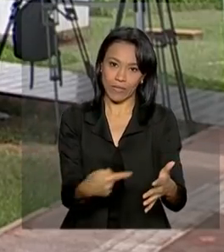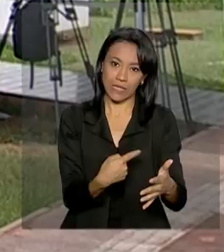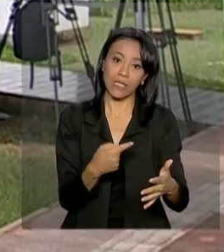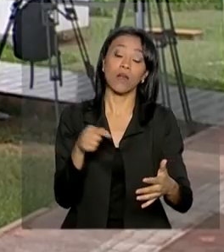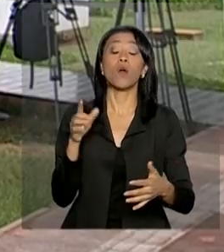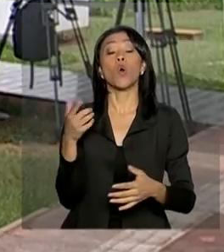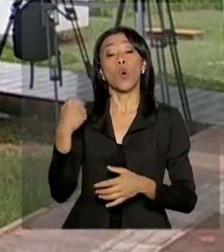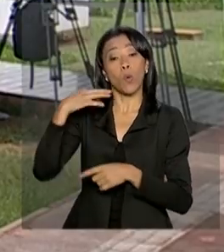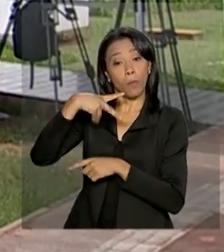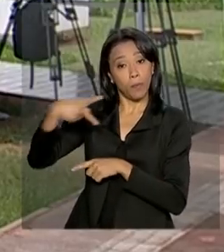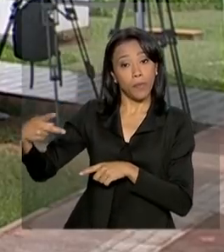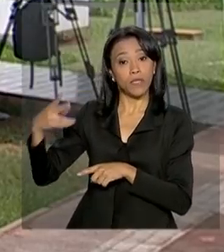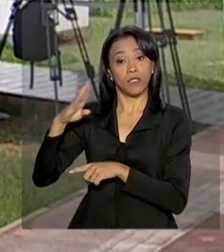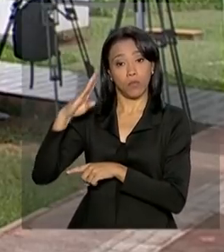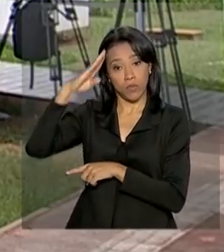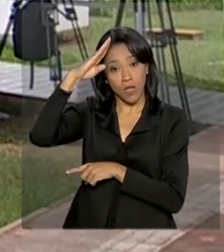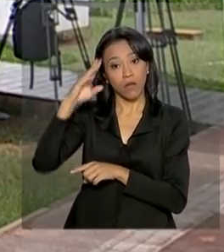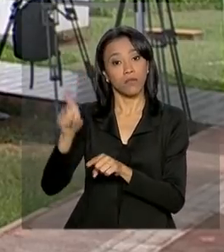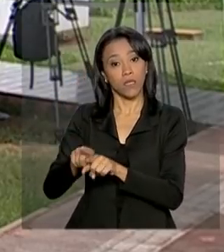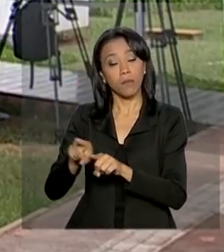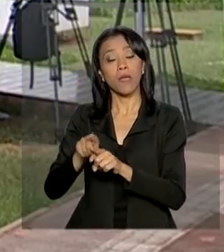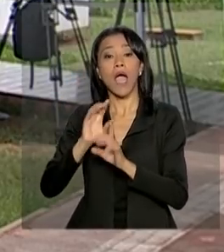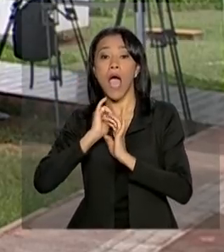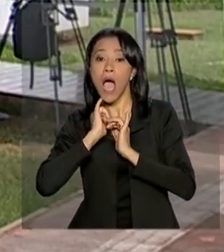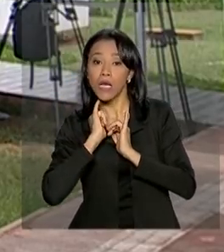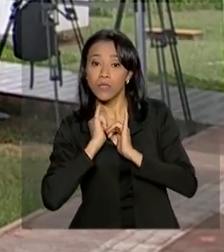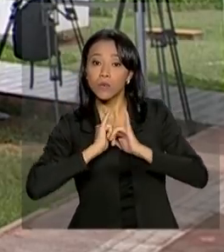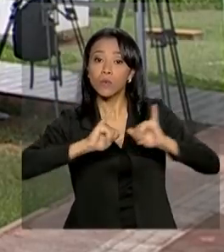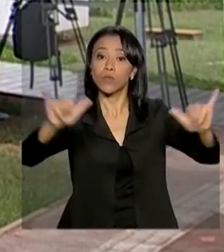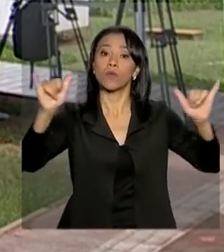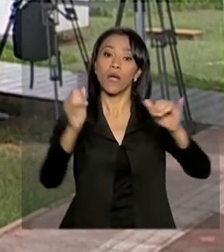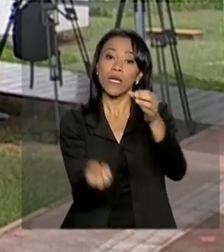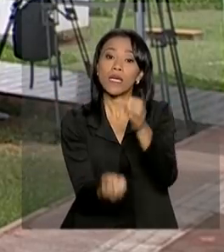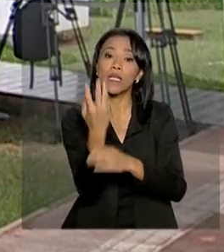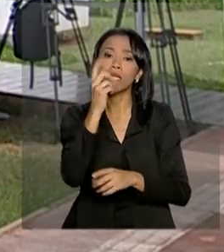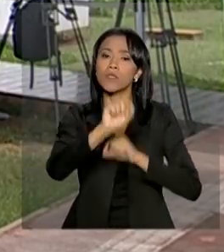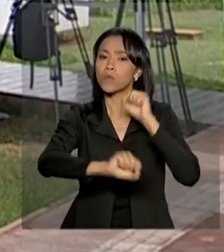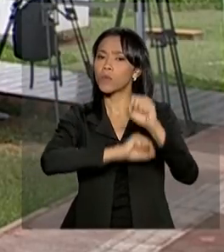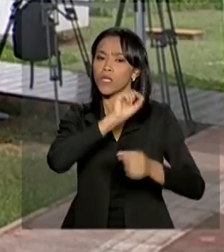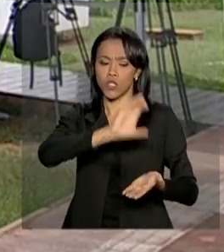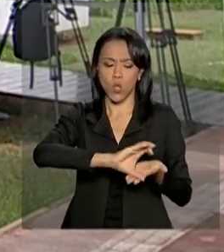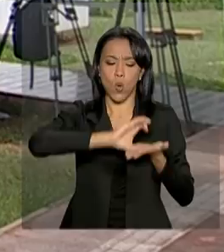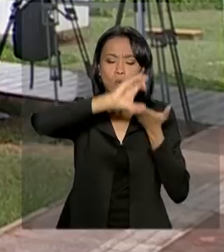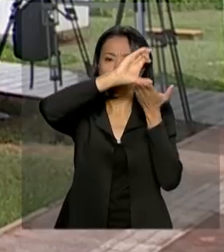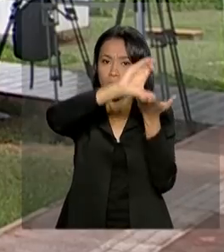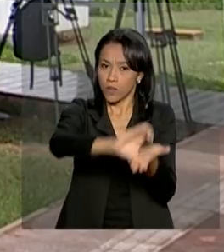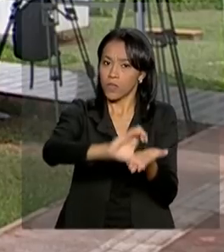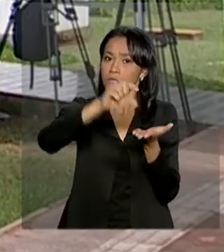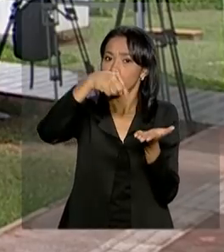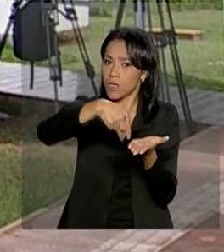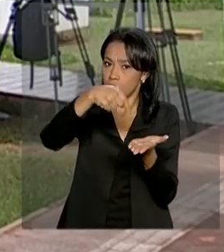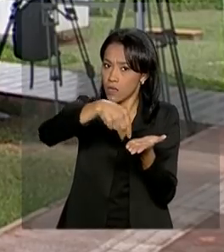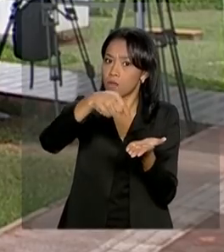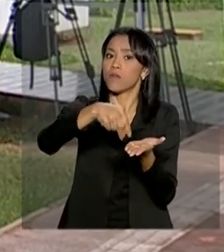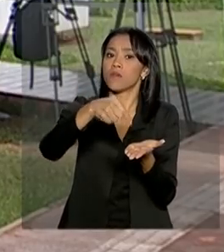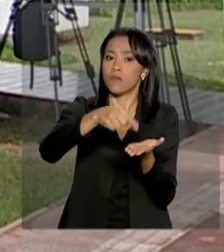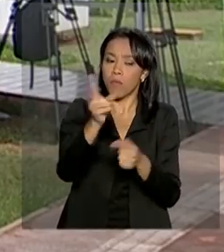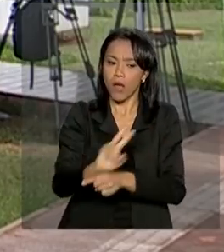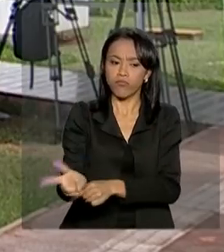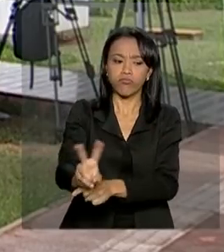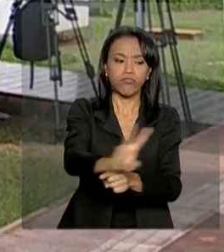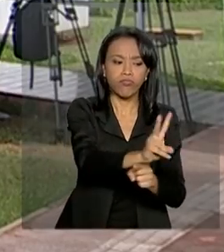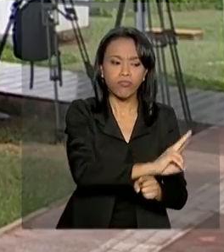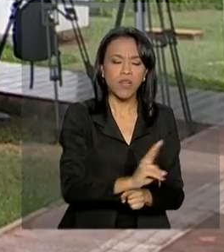Jair Bolsonaro anunciou a criação de um conselho ministerial de supervisão de respostas a